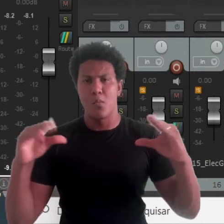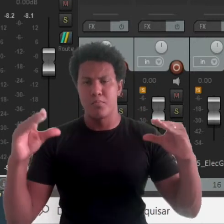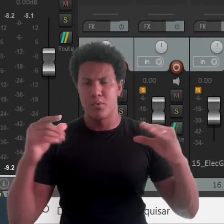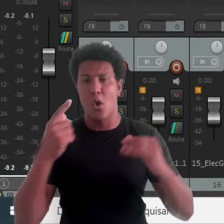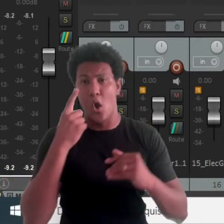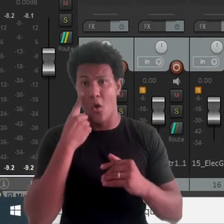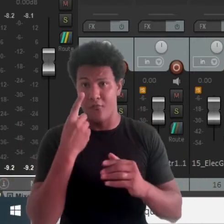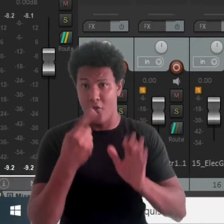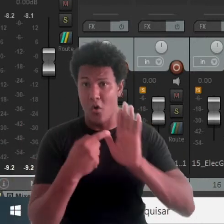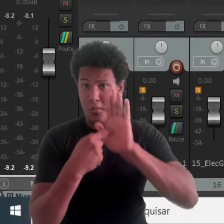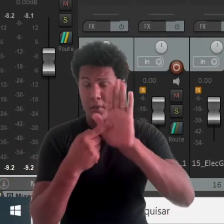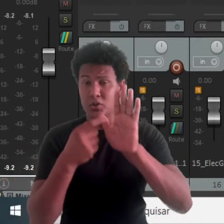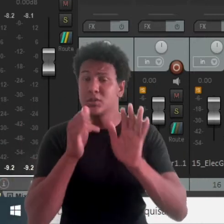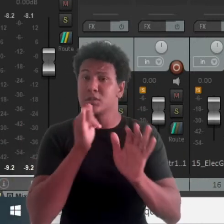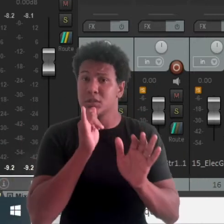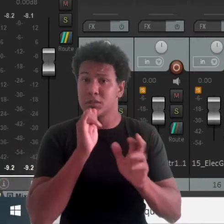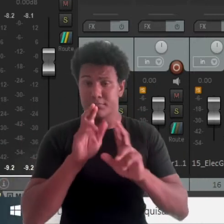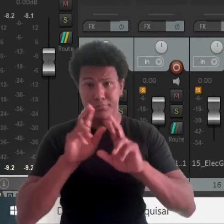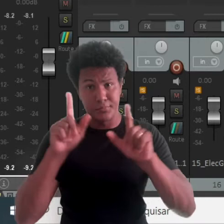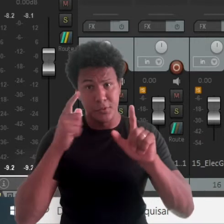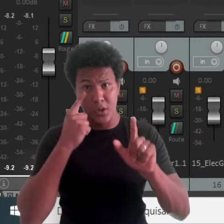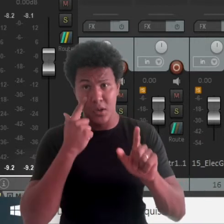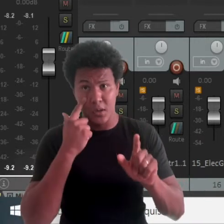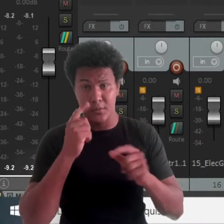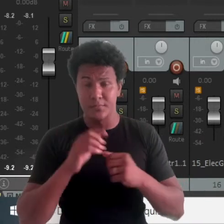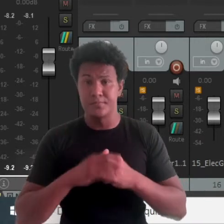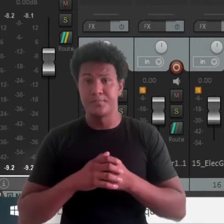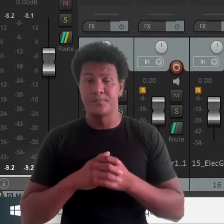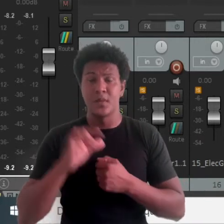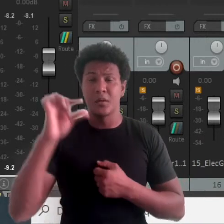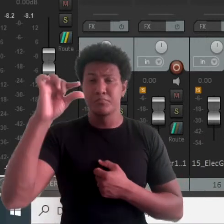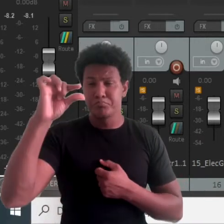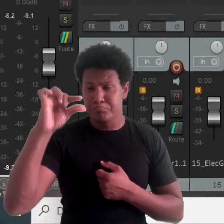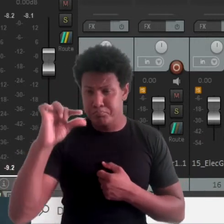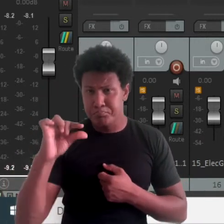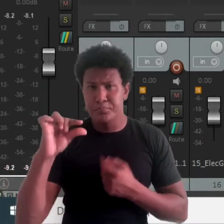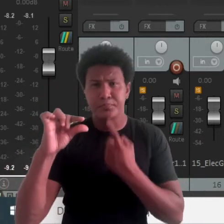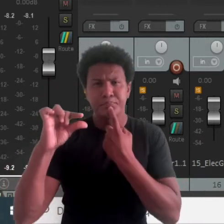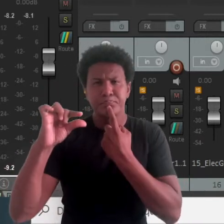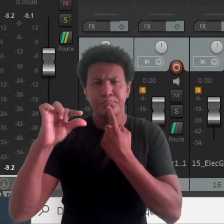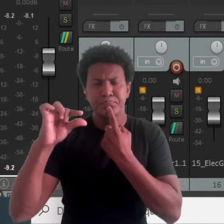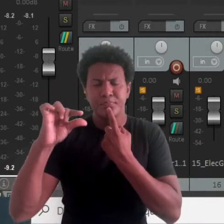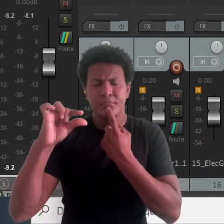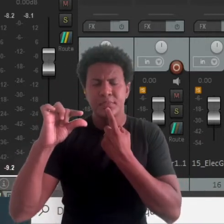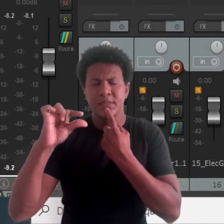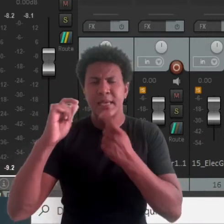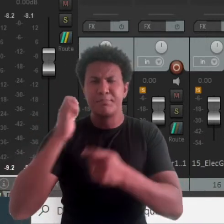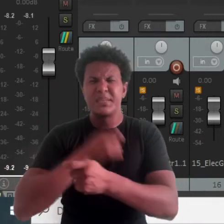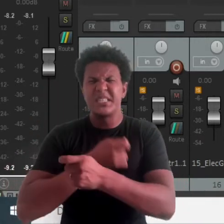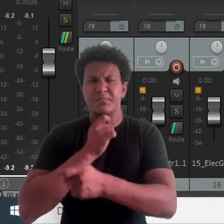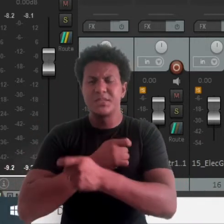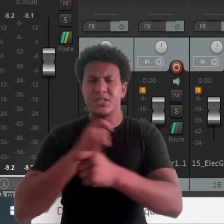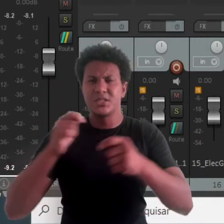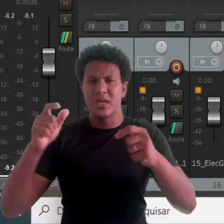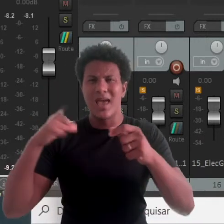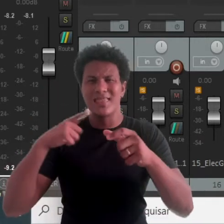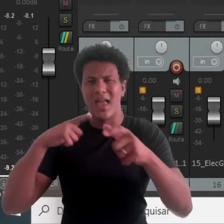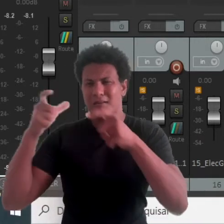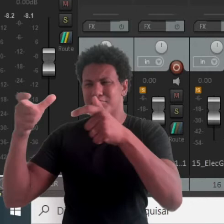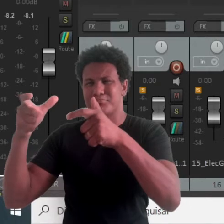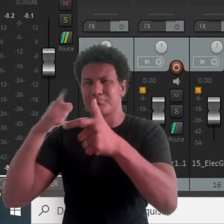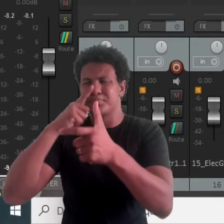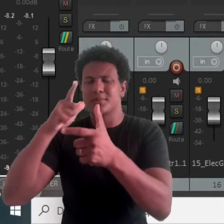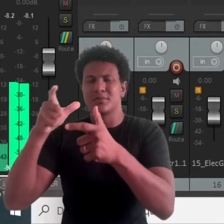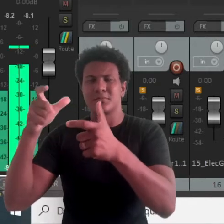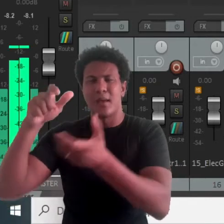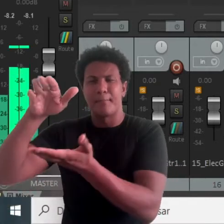vocês vão ver a diferença, ó. Primeiro, release curto. Vão ver que tem a aparência mais de prato, a aparência da caixa mais aguda, olha